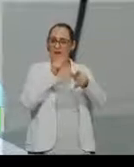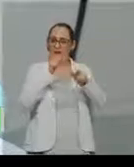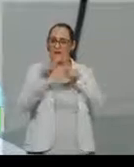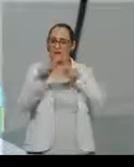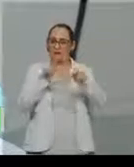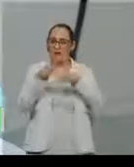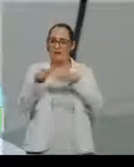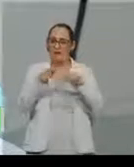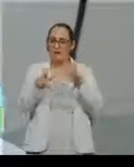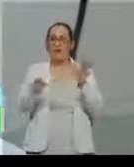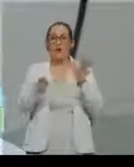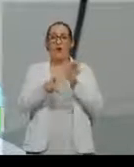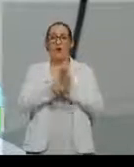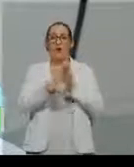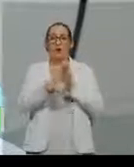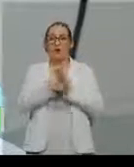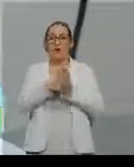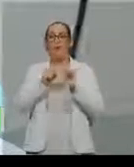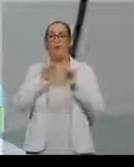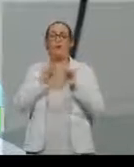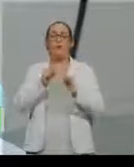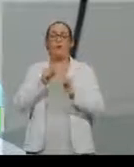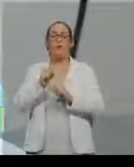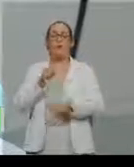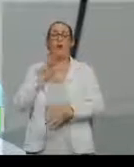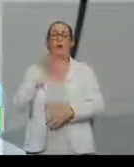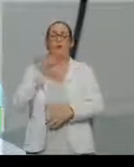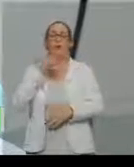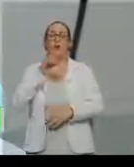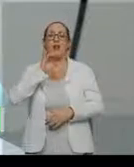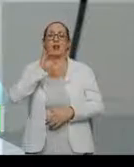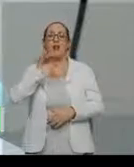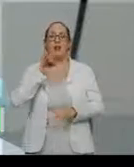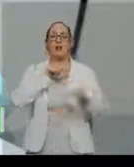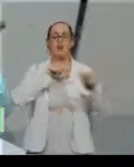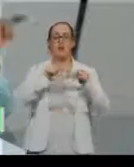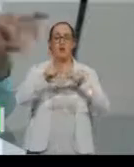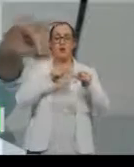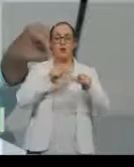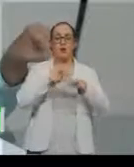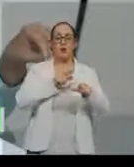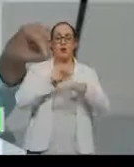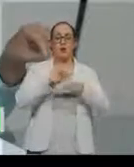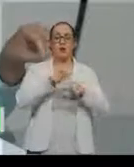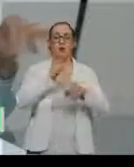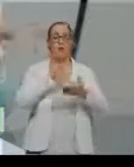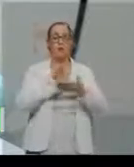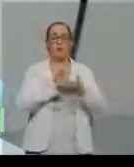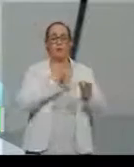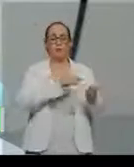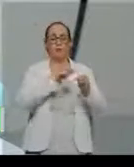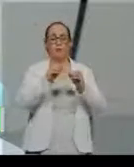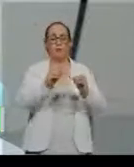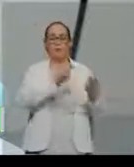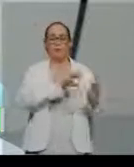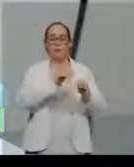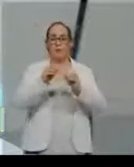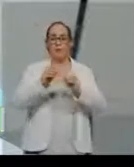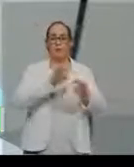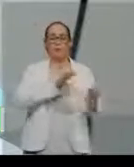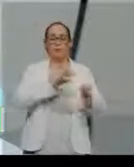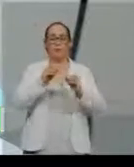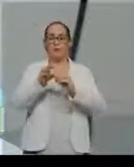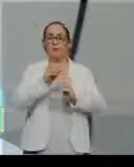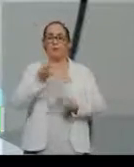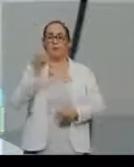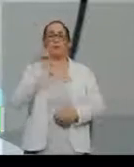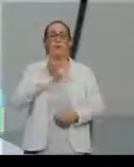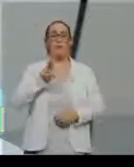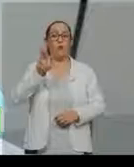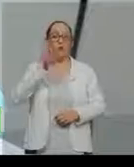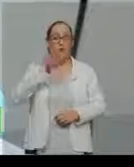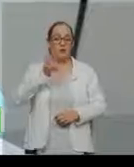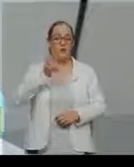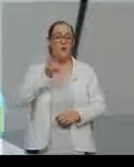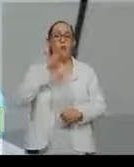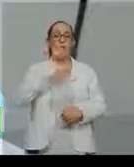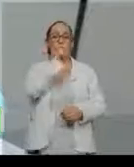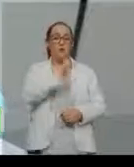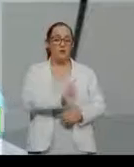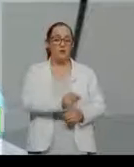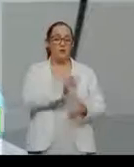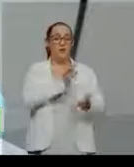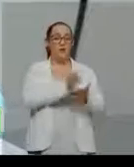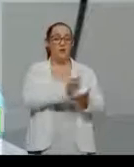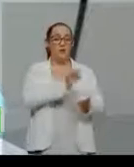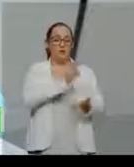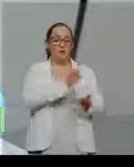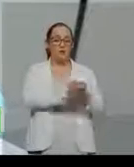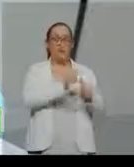saber quem era o trabalhador. Se ele era como uma abelha que pousava de flor em flor, ou se ele era uma pessoa que se esmerava, que continuava